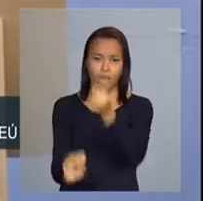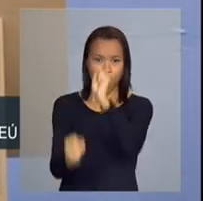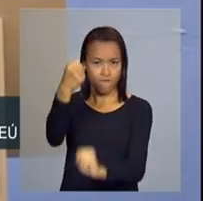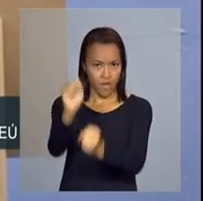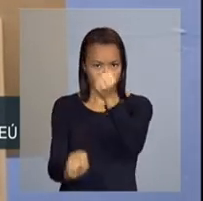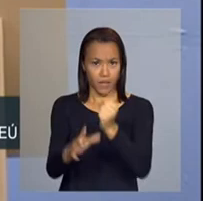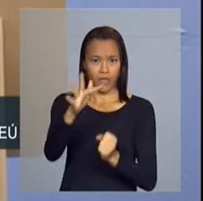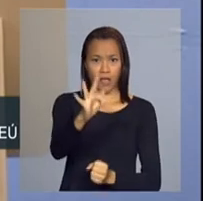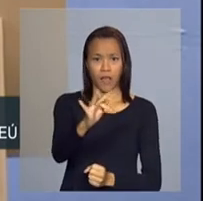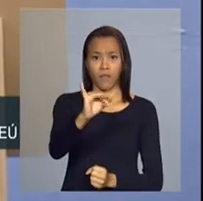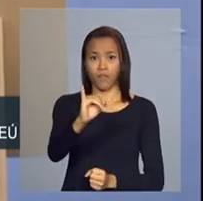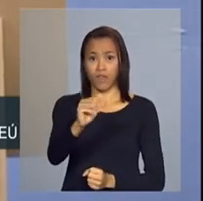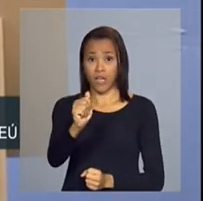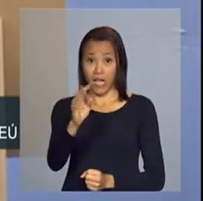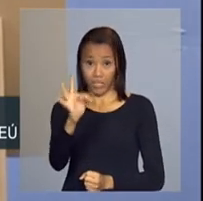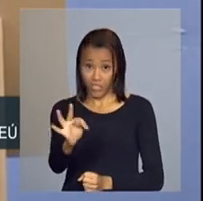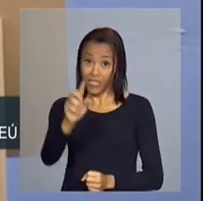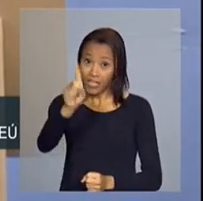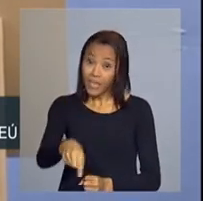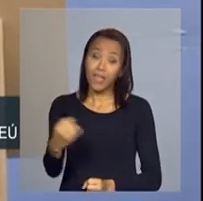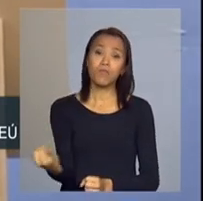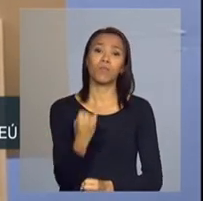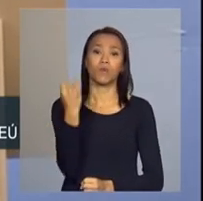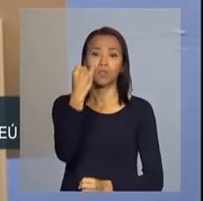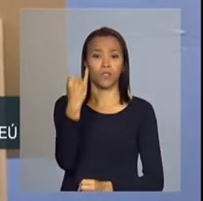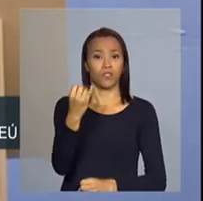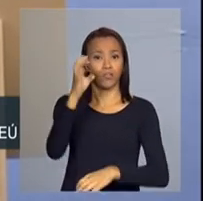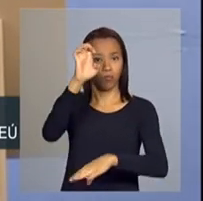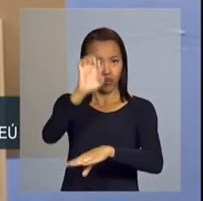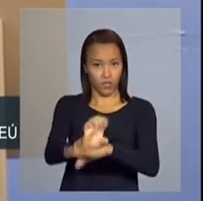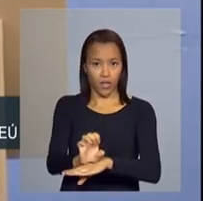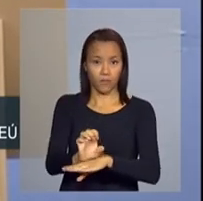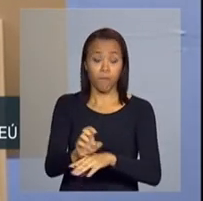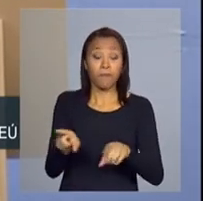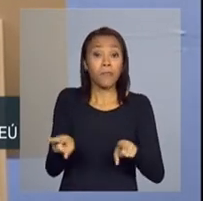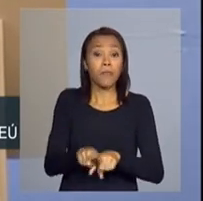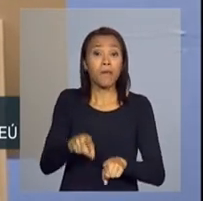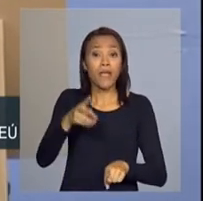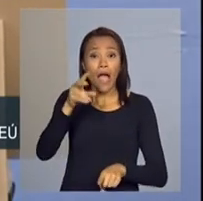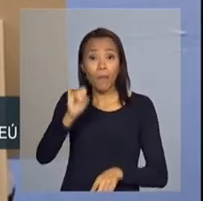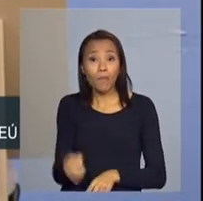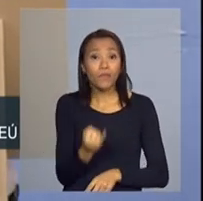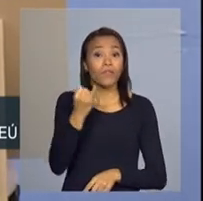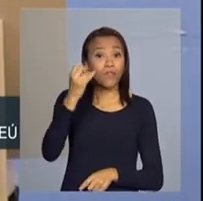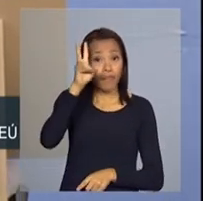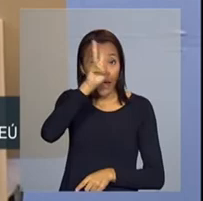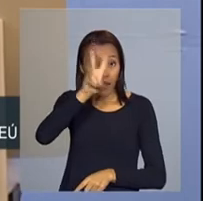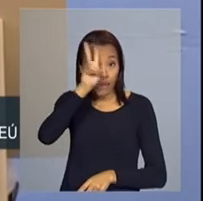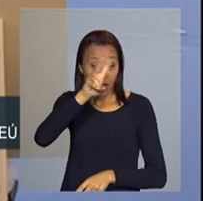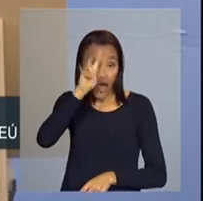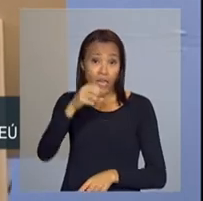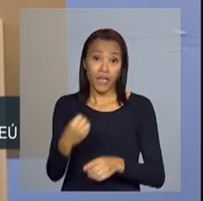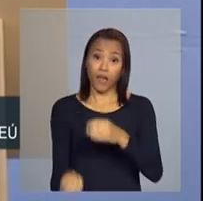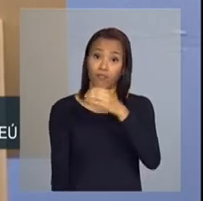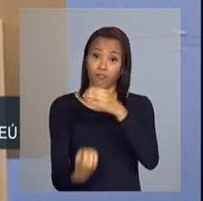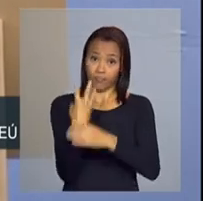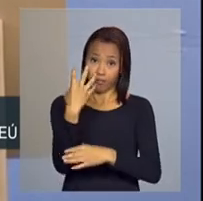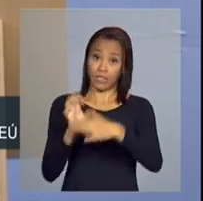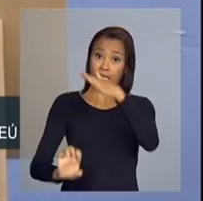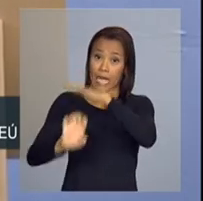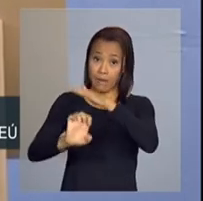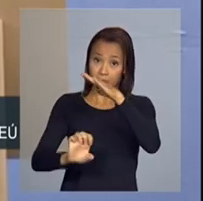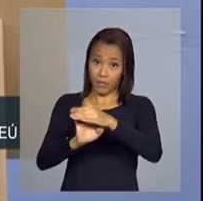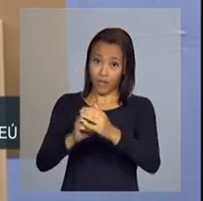investimento tão importante do Estado. Aproveito para lembrar que a instalação da Fiat em Pernambuco